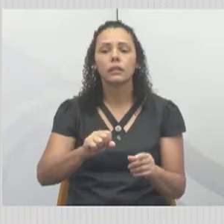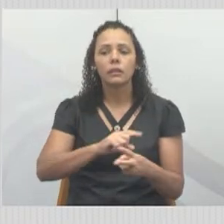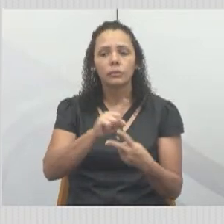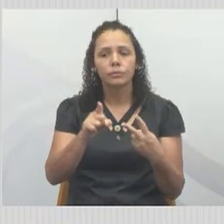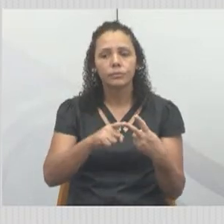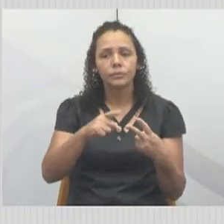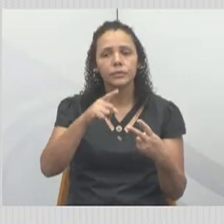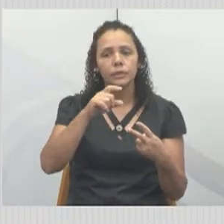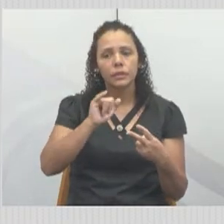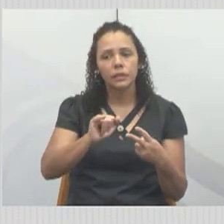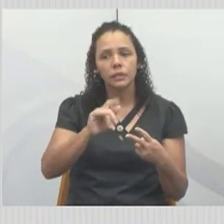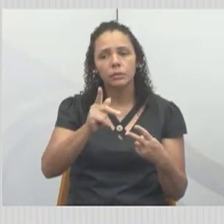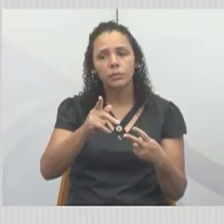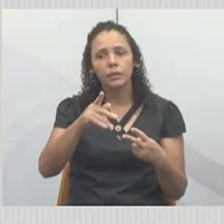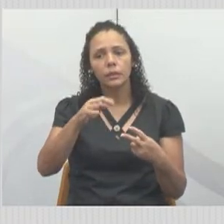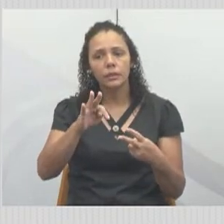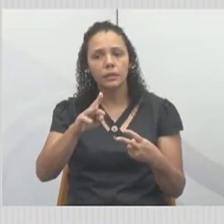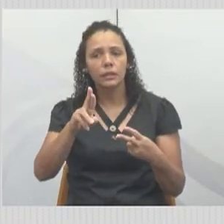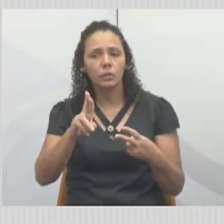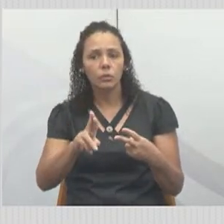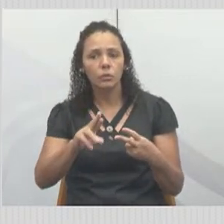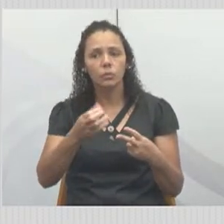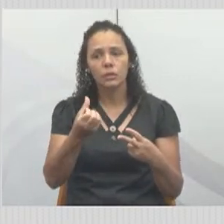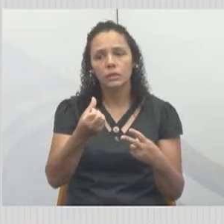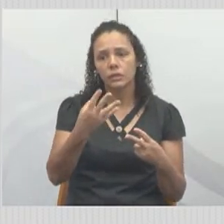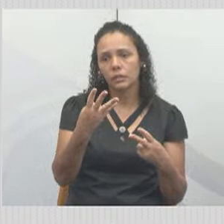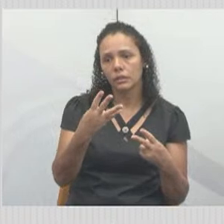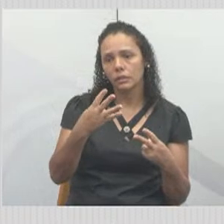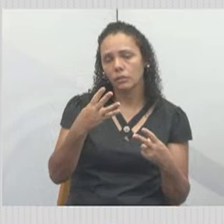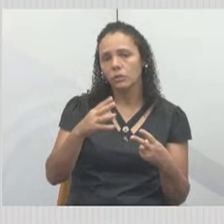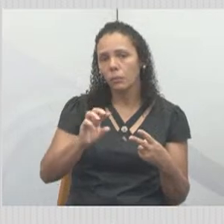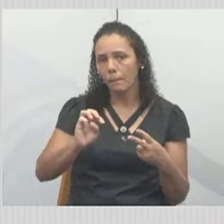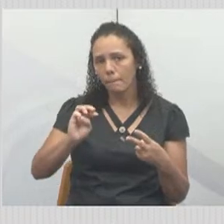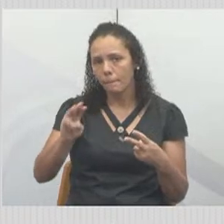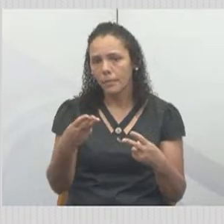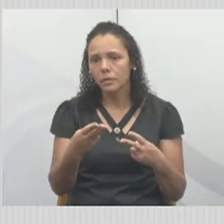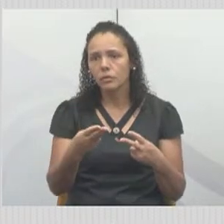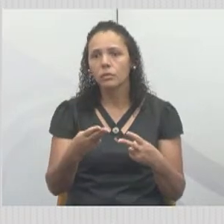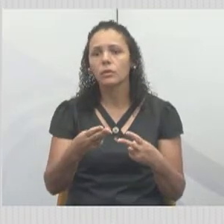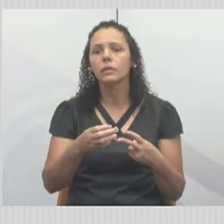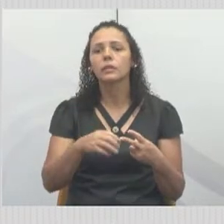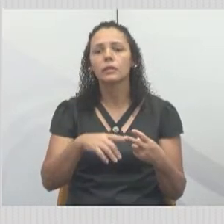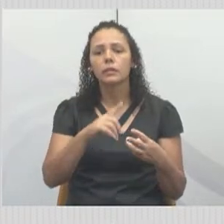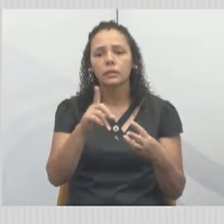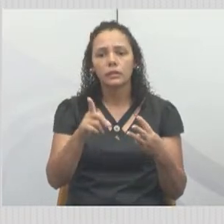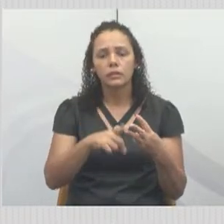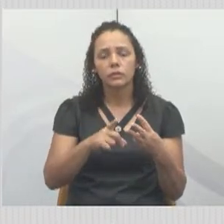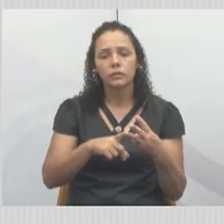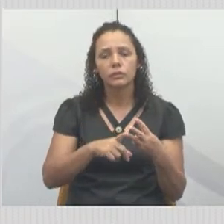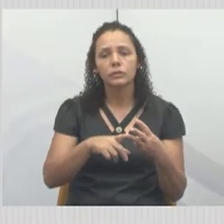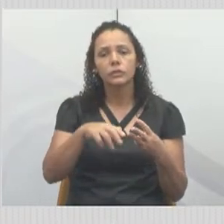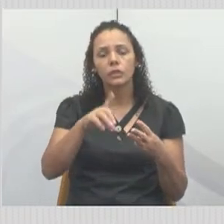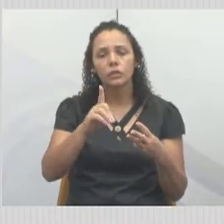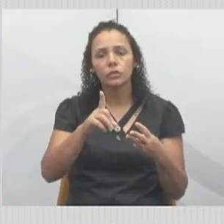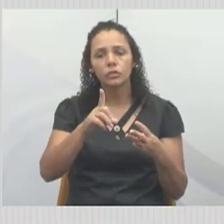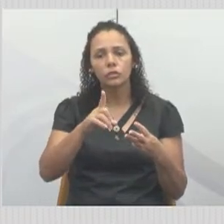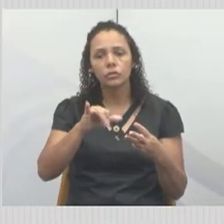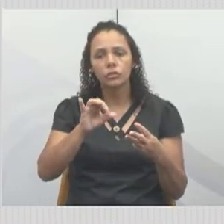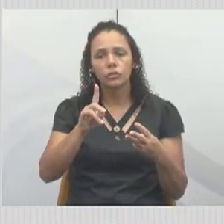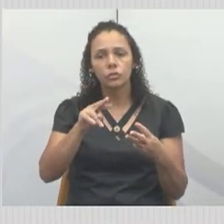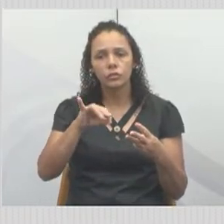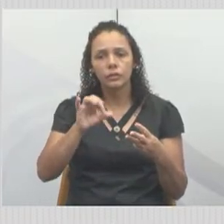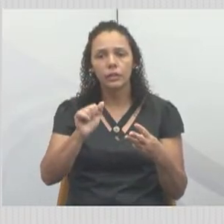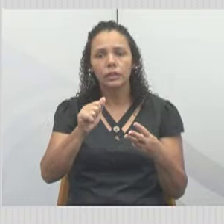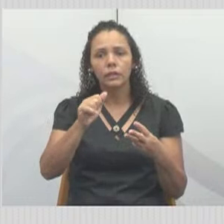o ISS 127 milhões, o IPTU 64 milhões, dívida ativa 32 milhões, imposto de renda